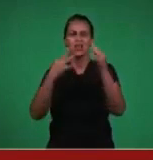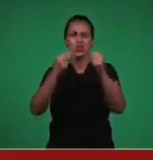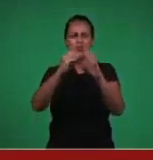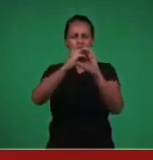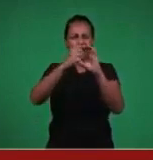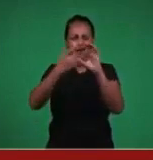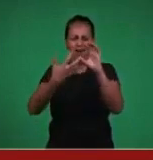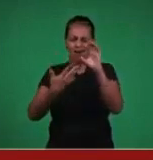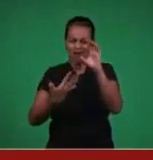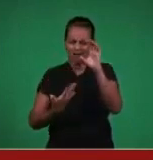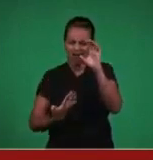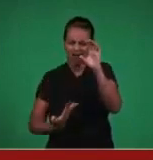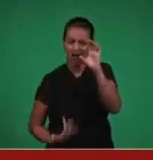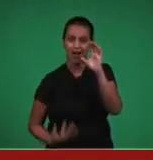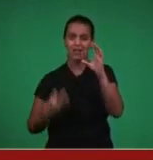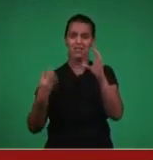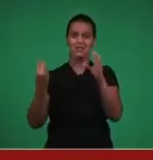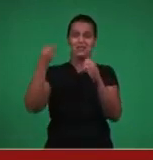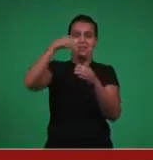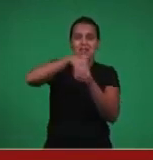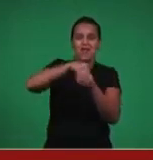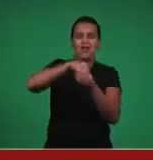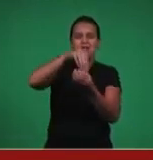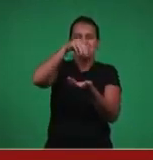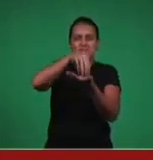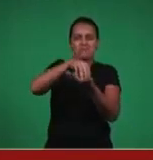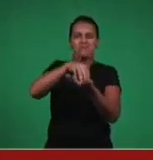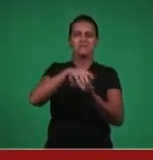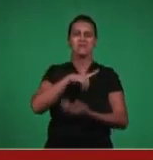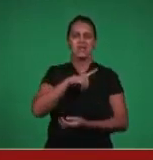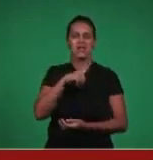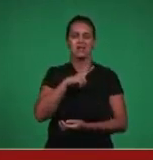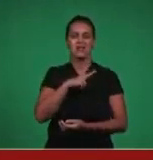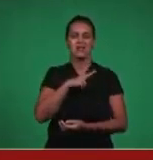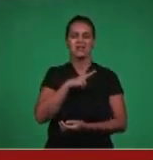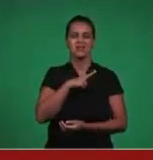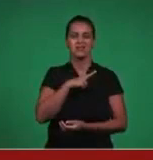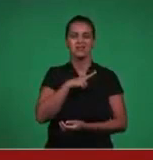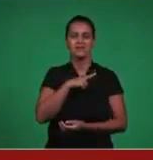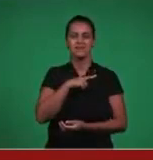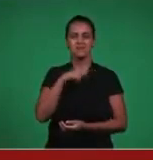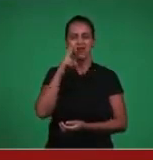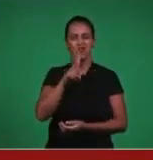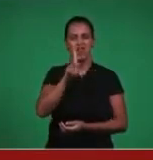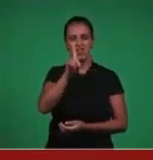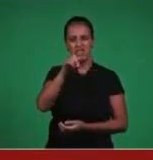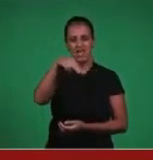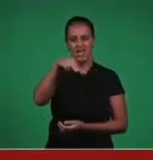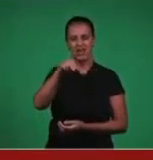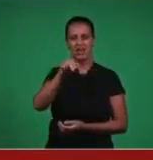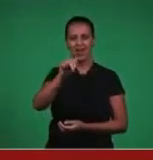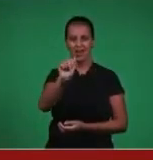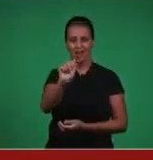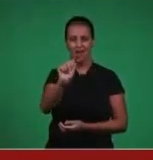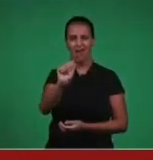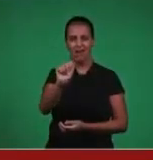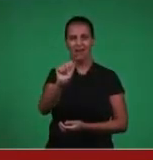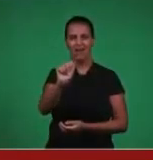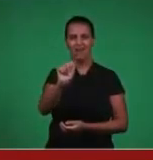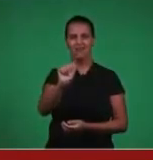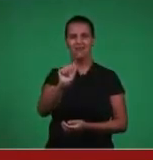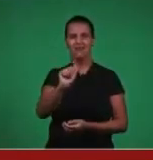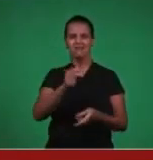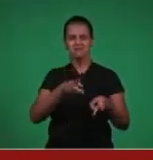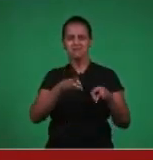E o que eu acho mais incrível dessa molécula de DNA que fica ali dentro é que ela fica